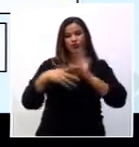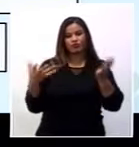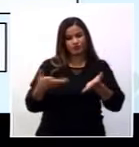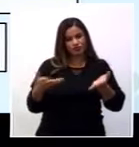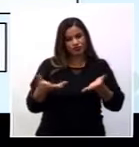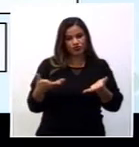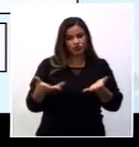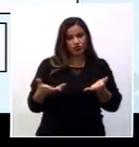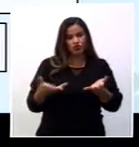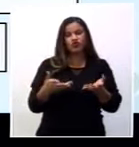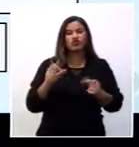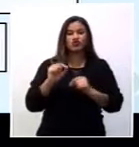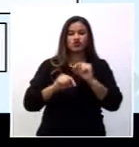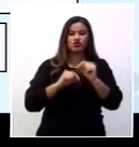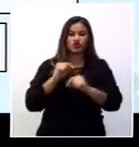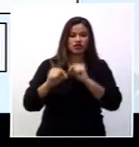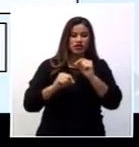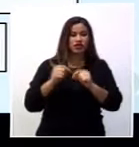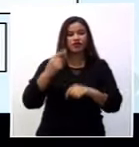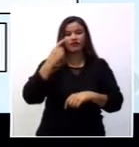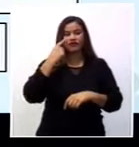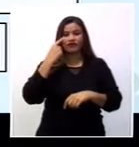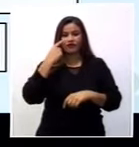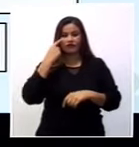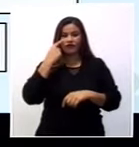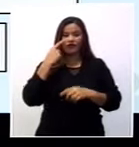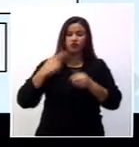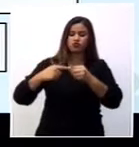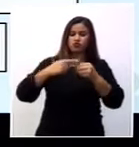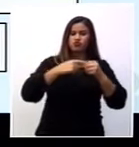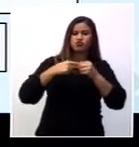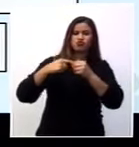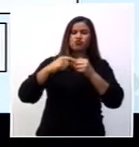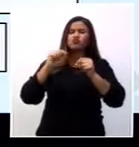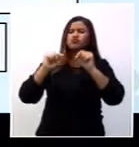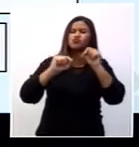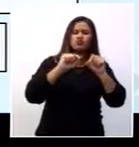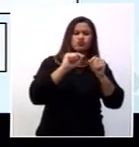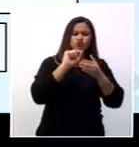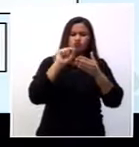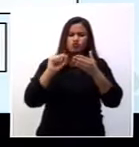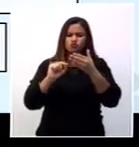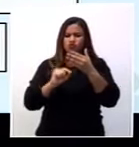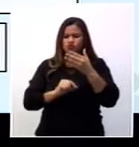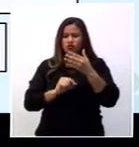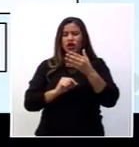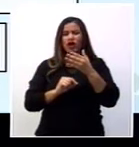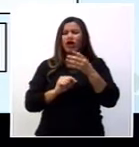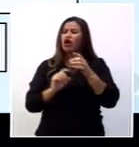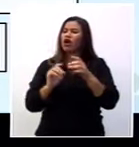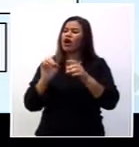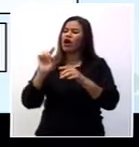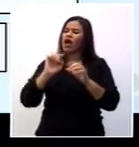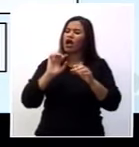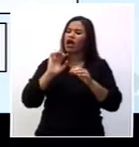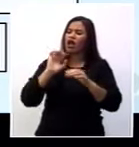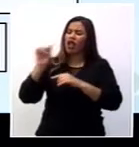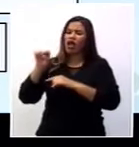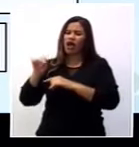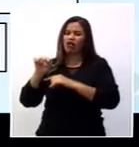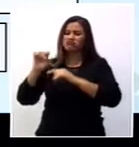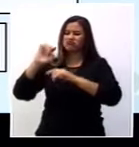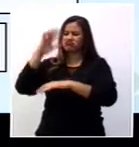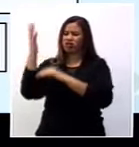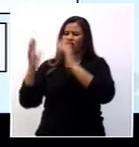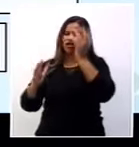é relacionar as características do processo de urbanização com a ocorrência de desastres socioambientais em